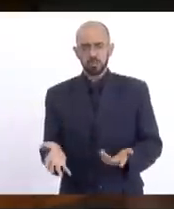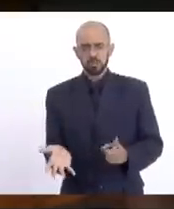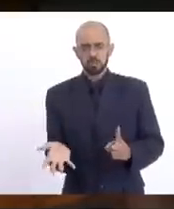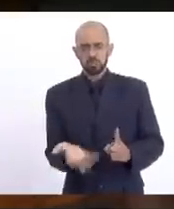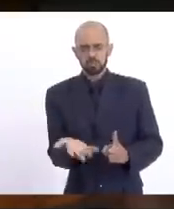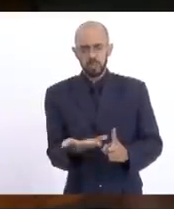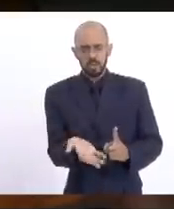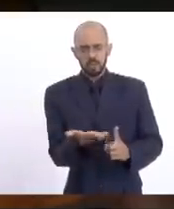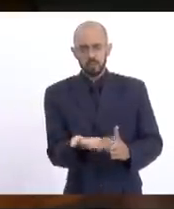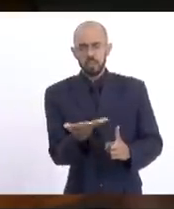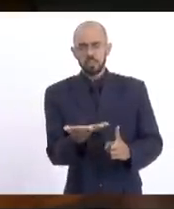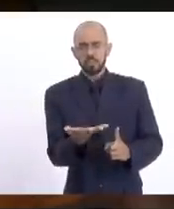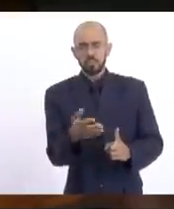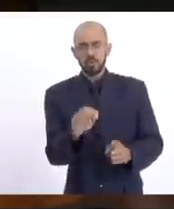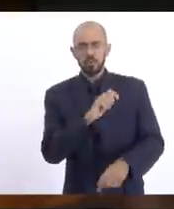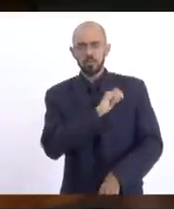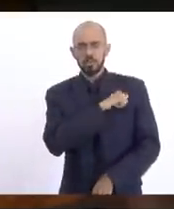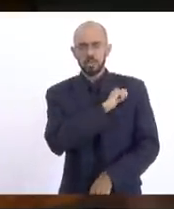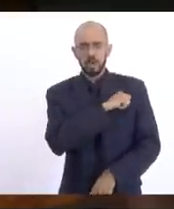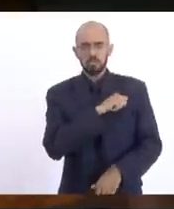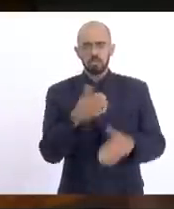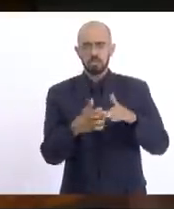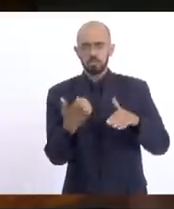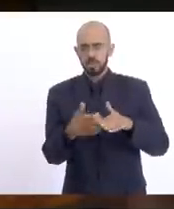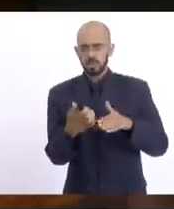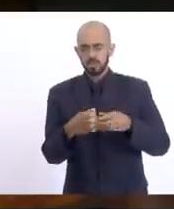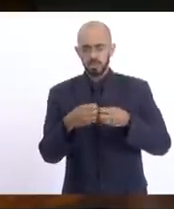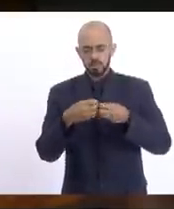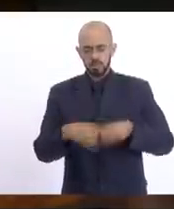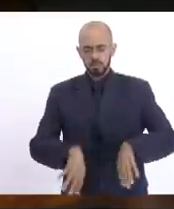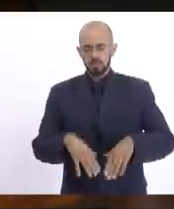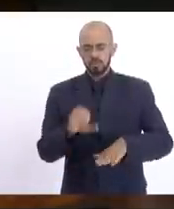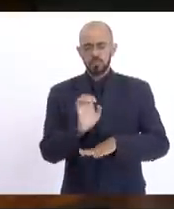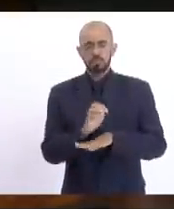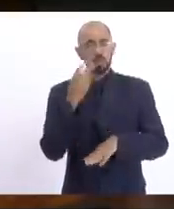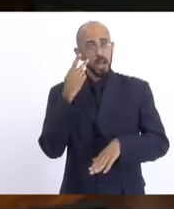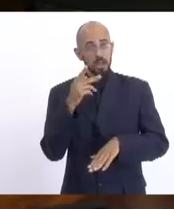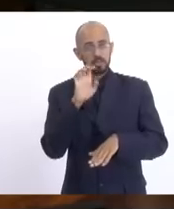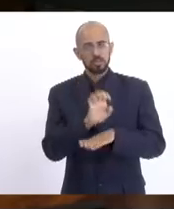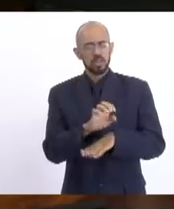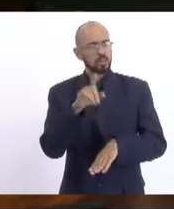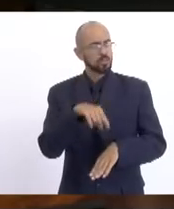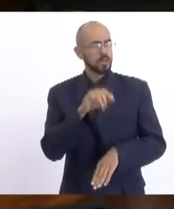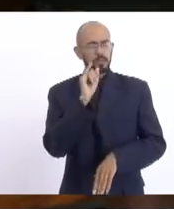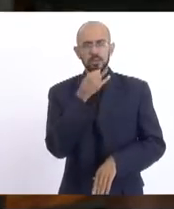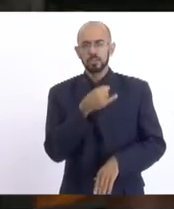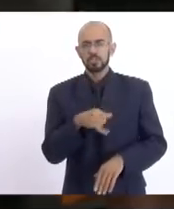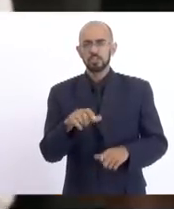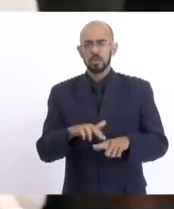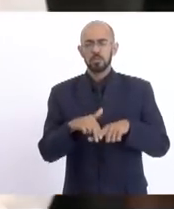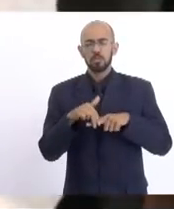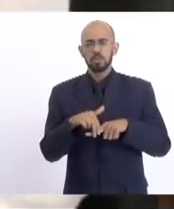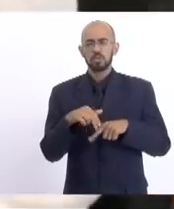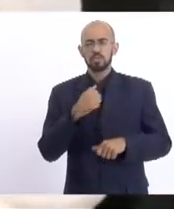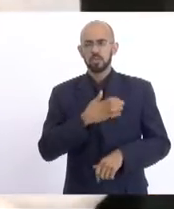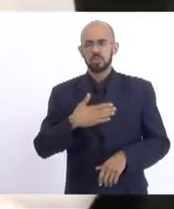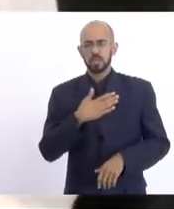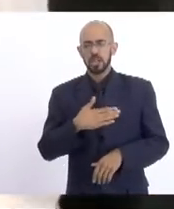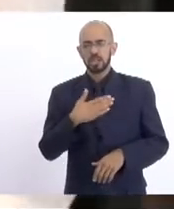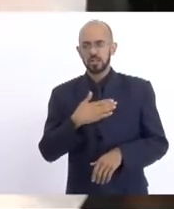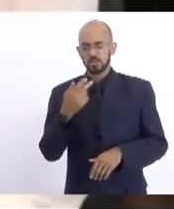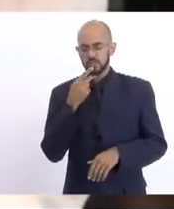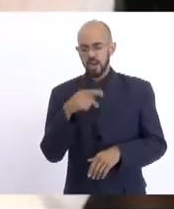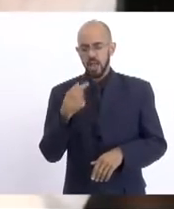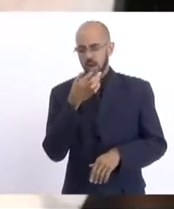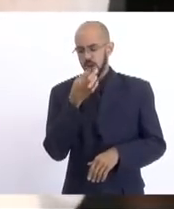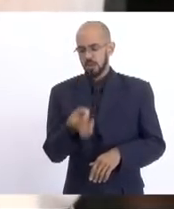para uma empresa que só gerou prejuízo para o estado do Rio de Janeiro, realmente é muito lamentável. Então, gostaria só de deixar evidente o nosso